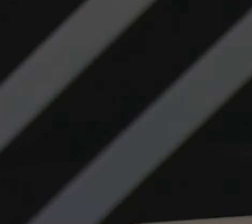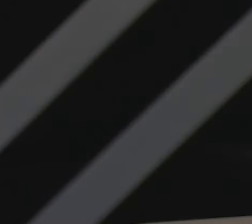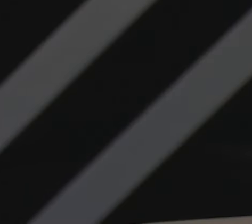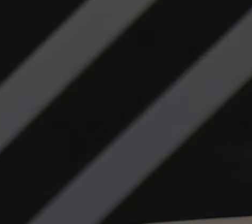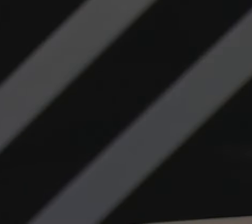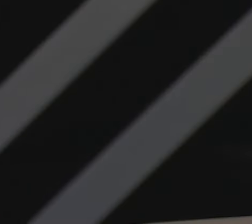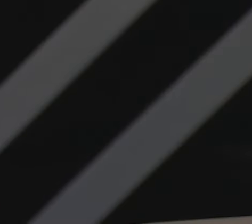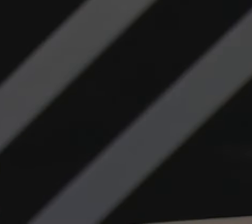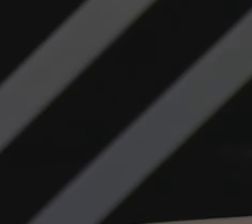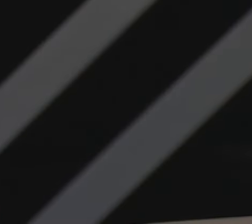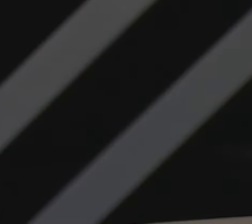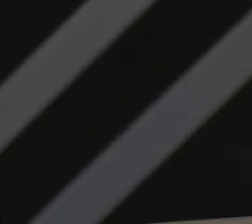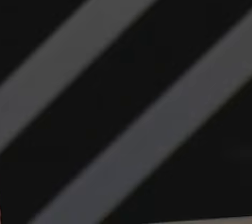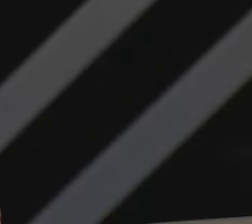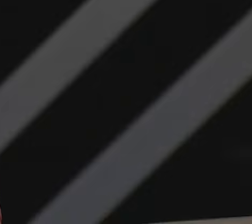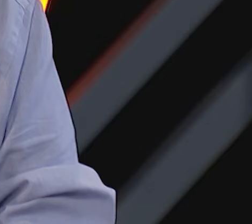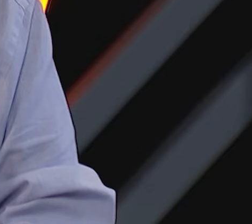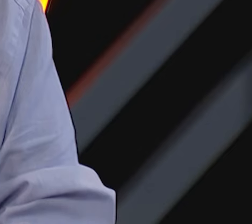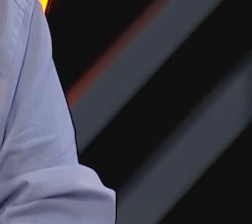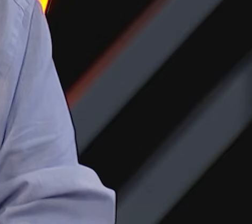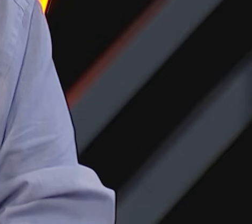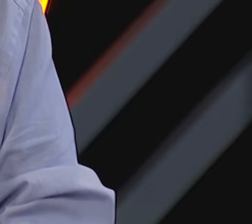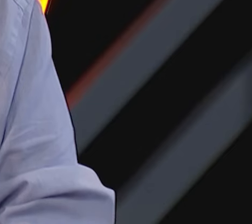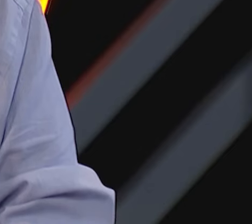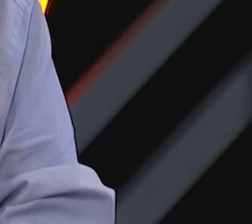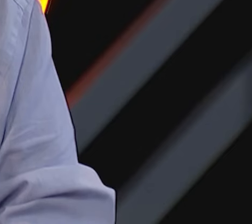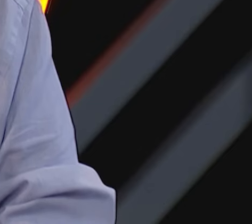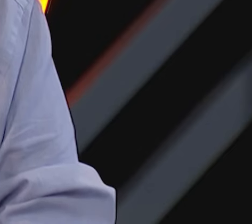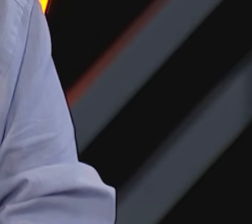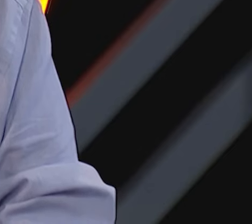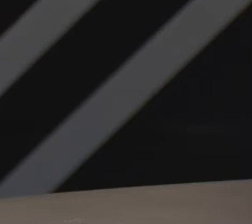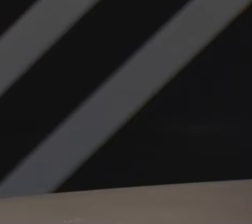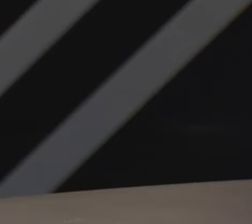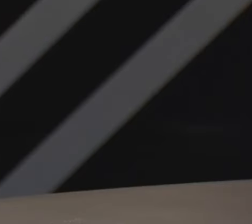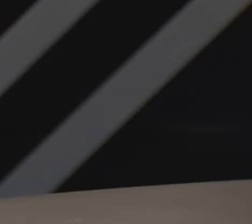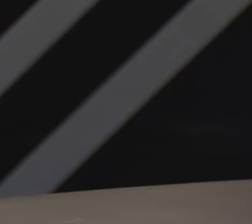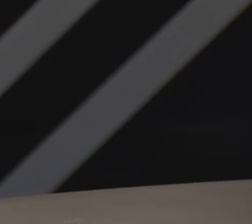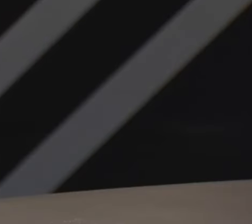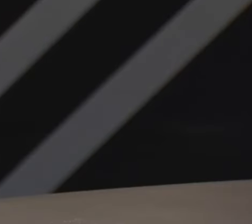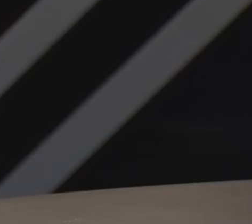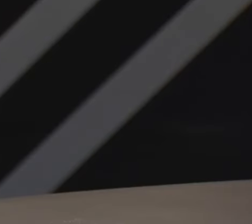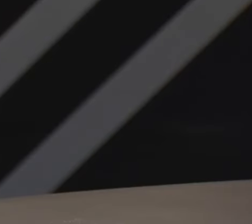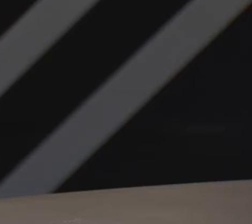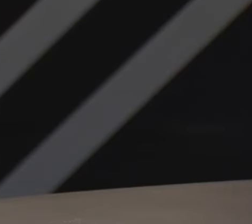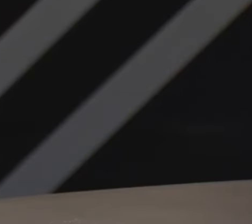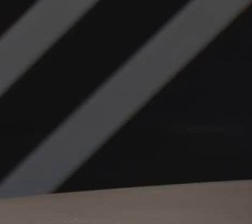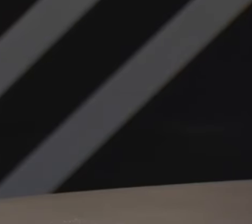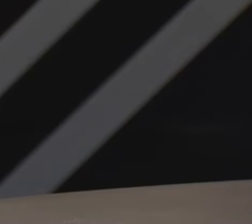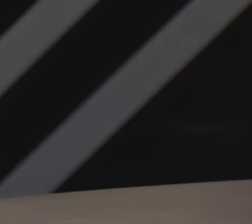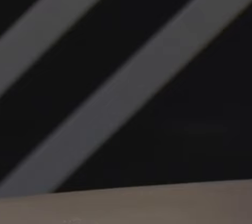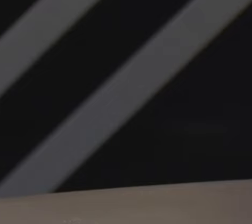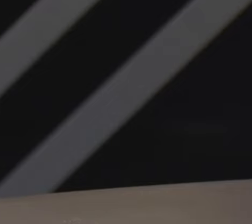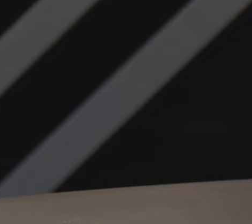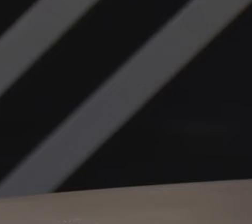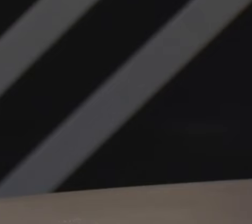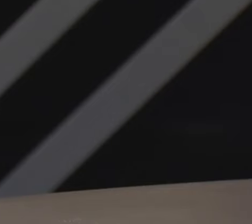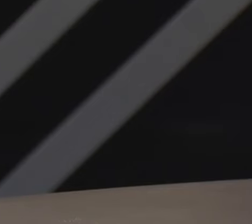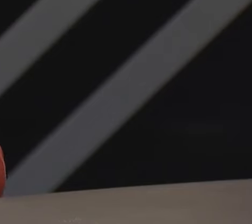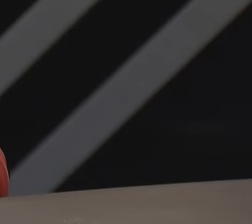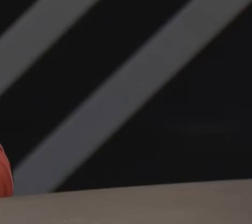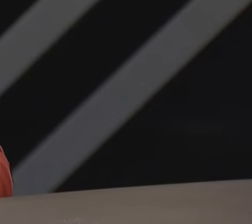isso, criou assim, uma certa revolta e eu comecei a ir para a rua. E na rua eu já tinha os meus grupos de amigos.